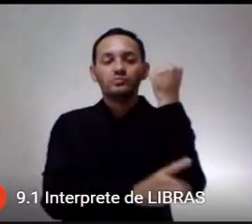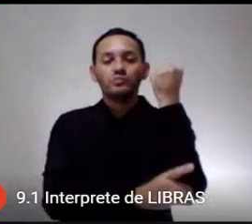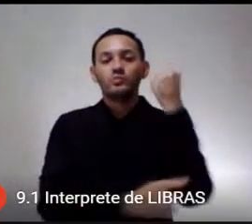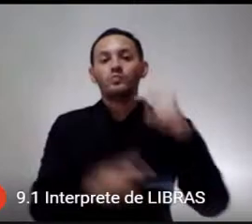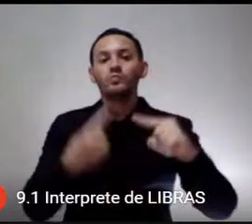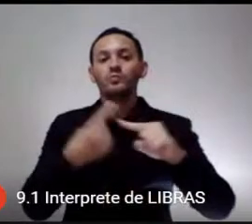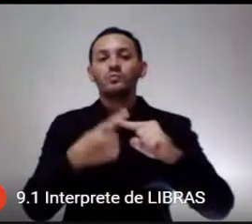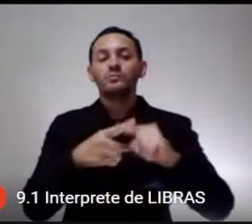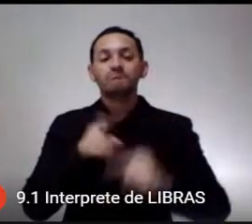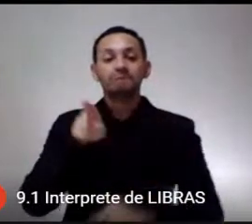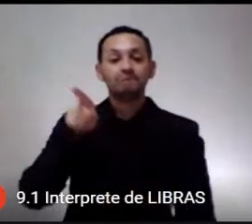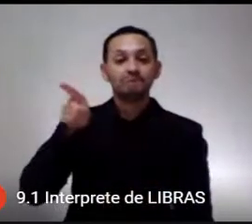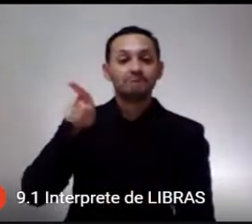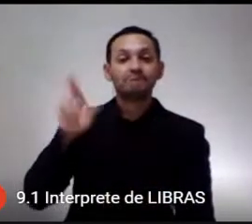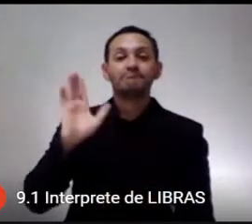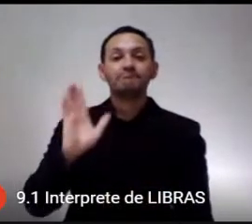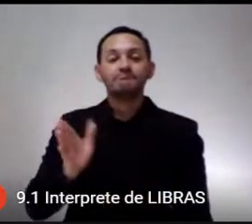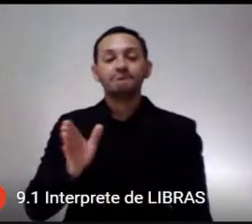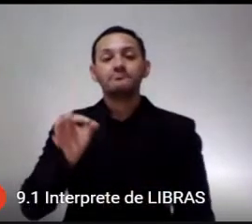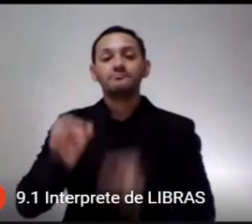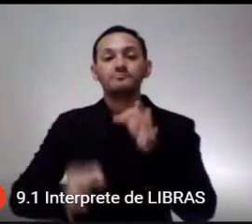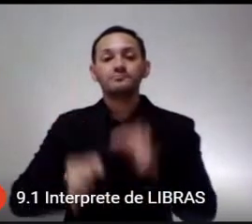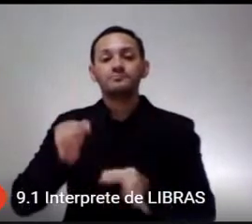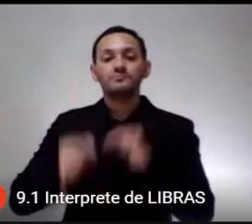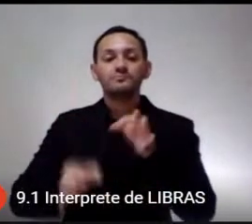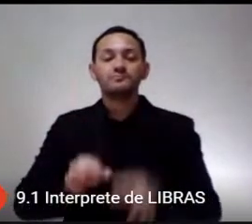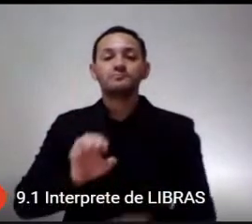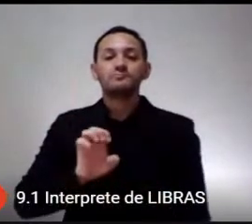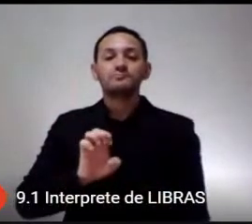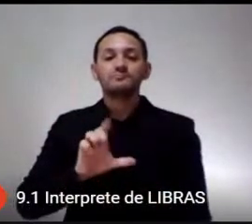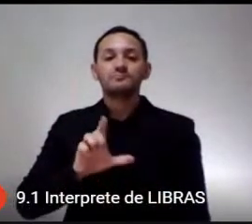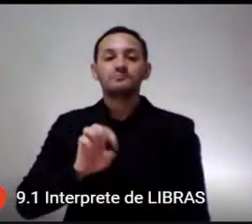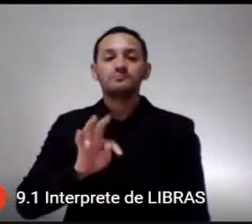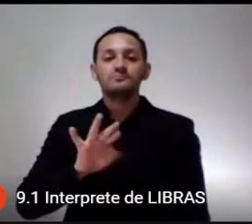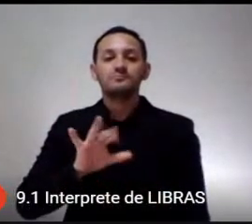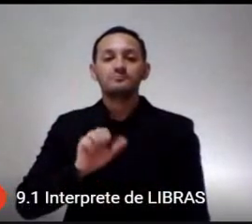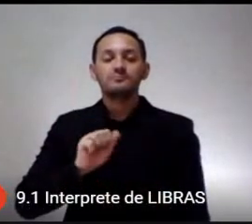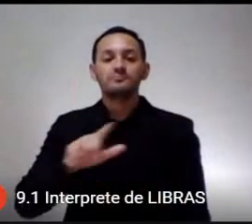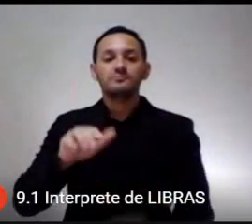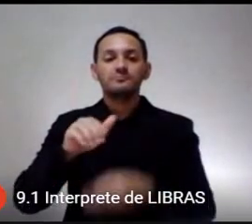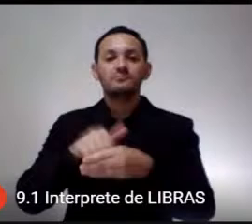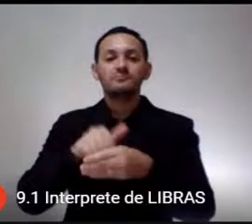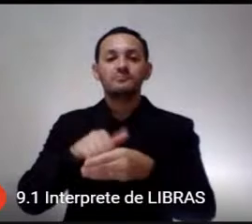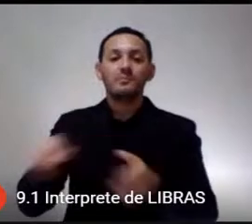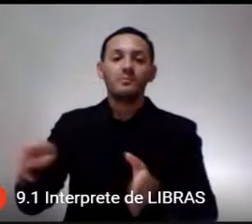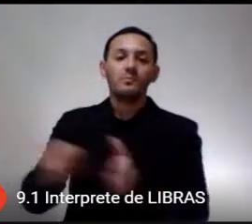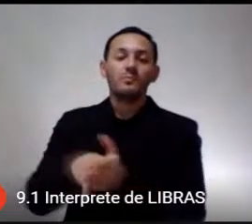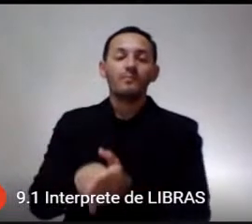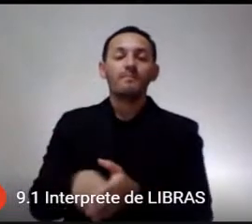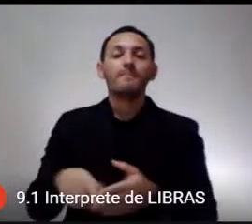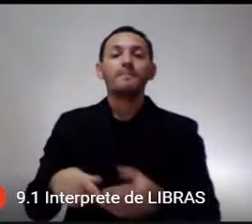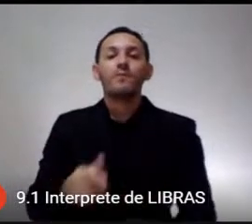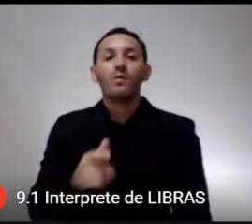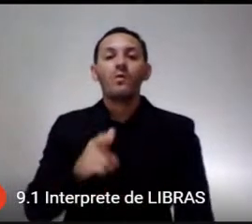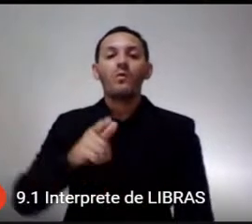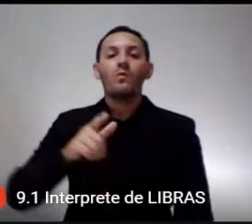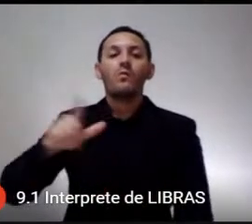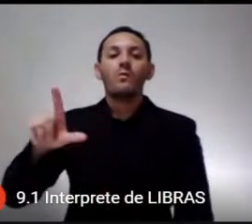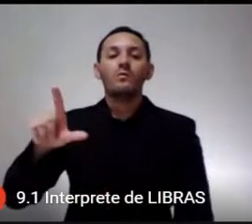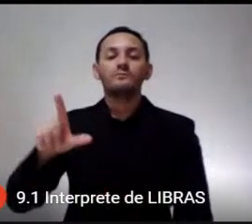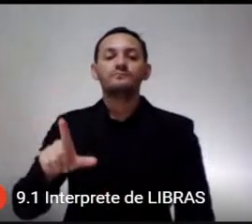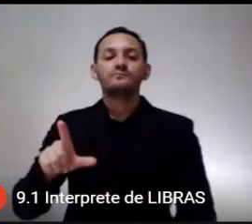Baldur Rocha, que é o juiz eleitoral de Dianópolis, o titular. E o doutor Kilber, como ele já responde